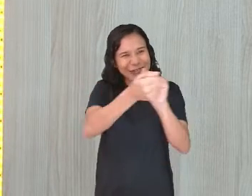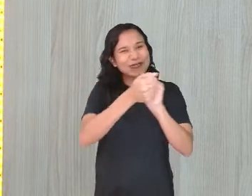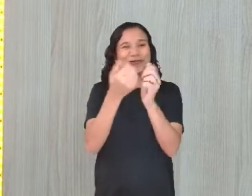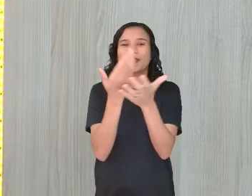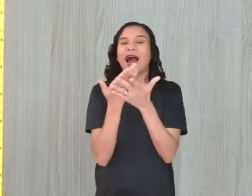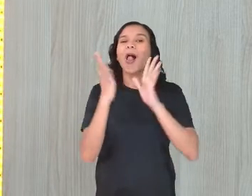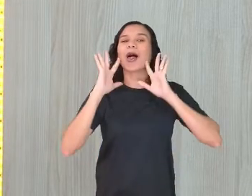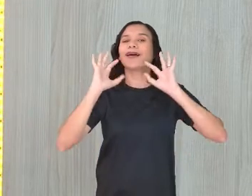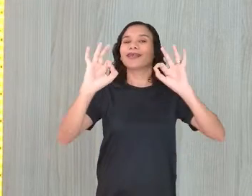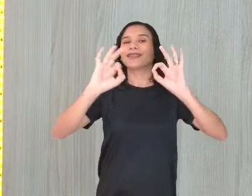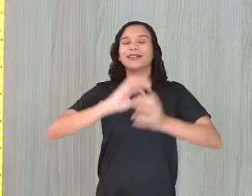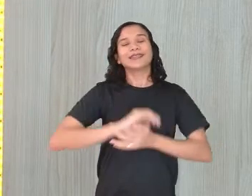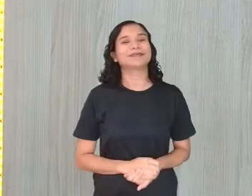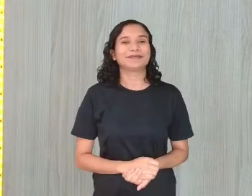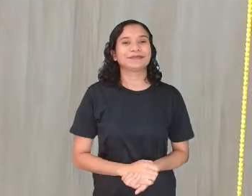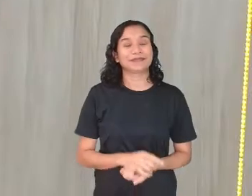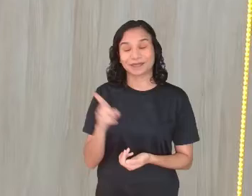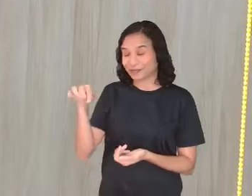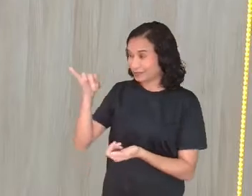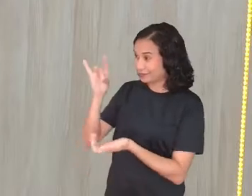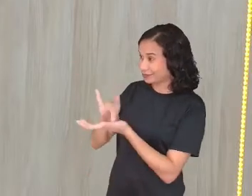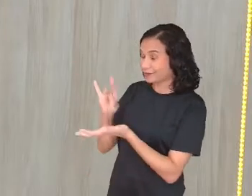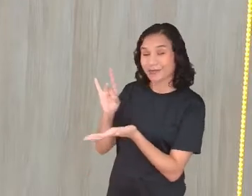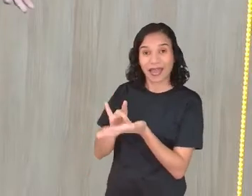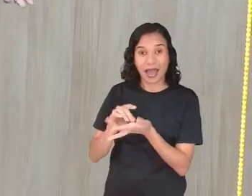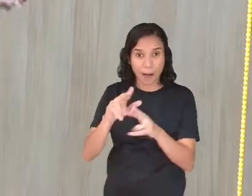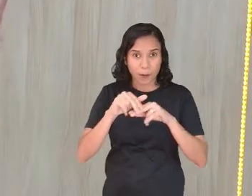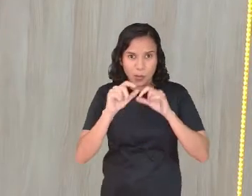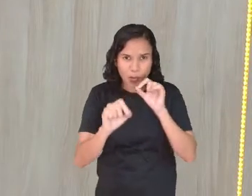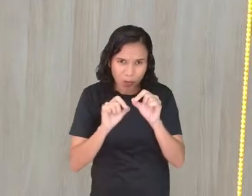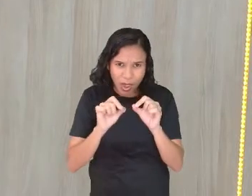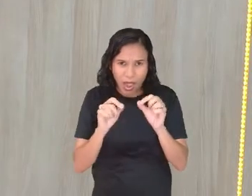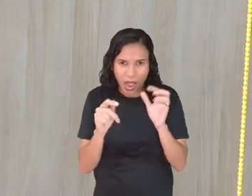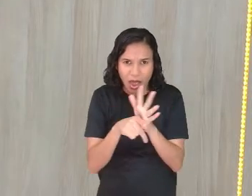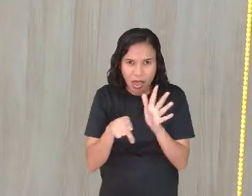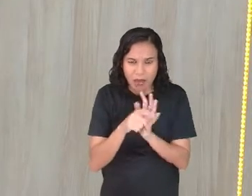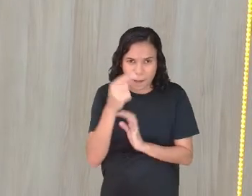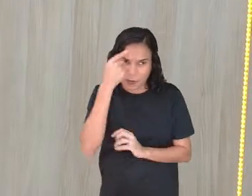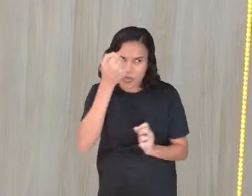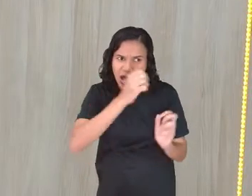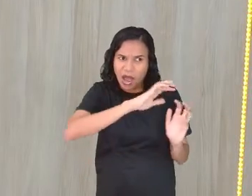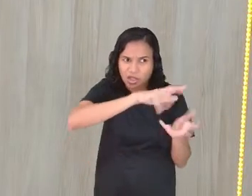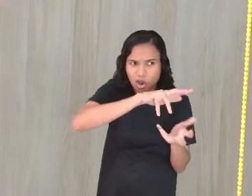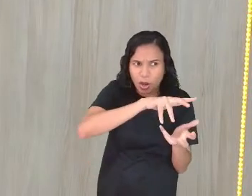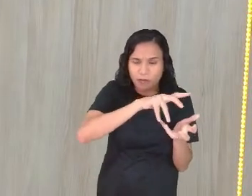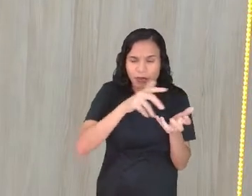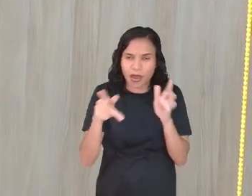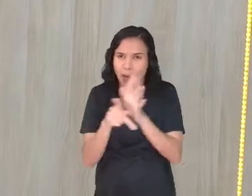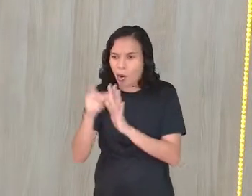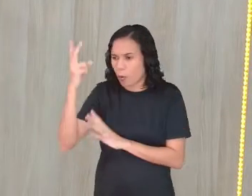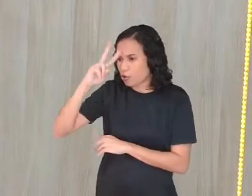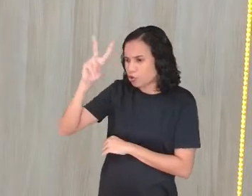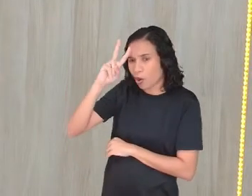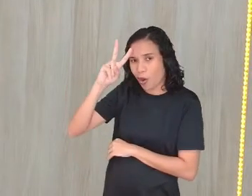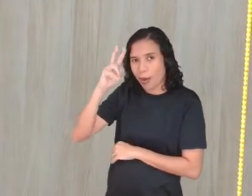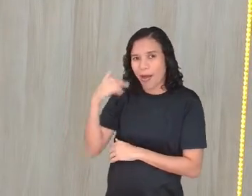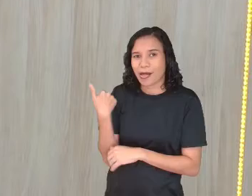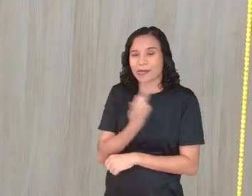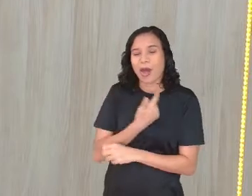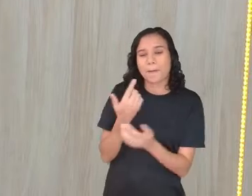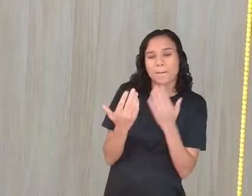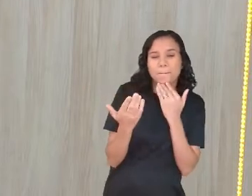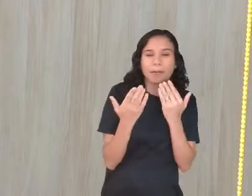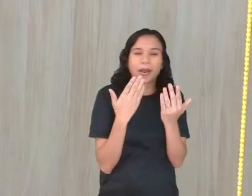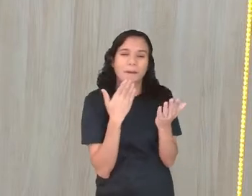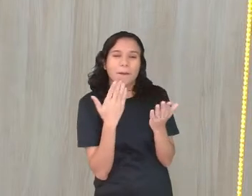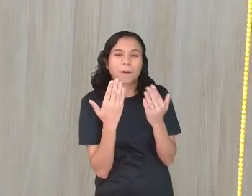aula hoje vai estar show. Exatamente, né? Mas geografia, história, humanas em si, elas se dialogam, né? A gente sempre vai